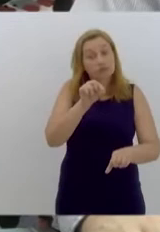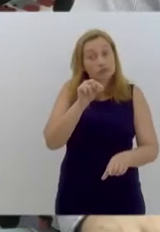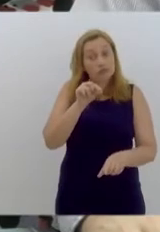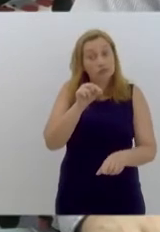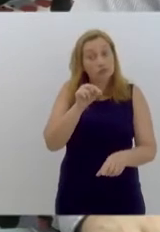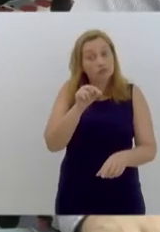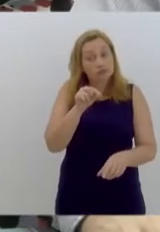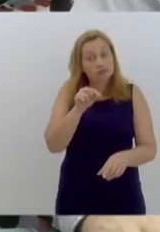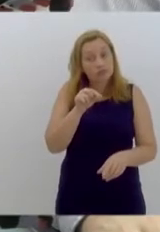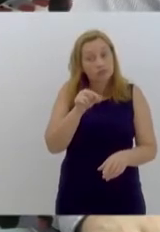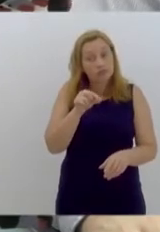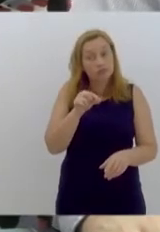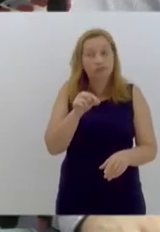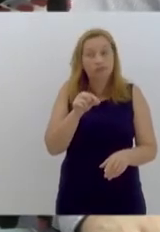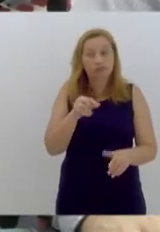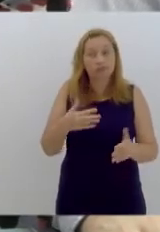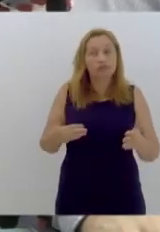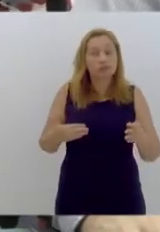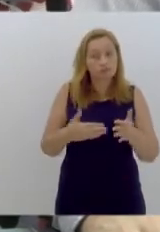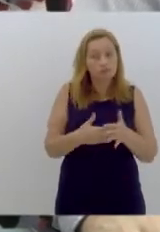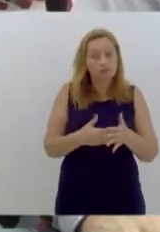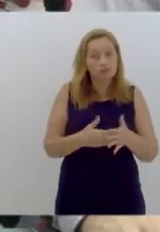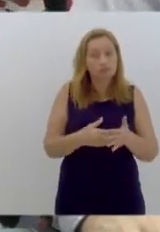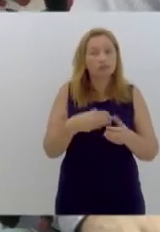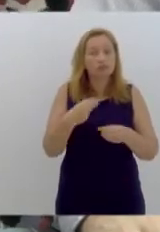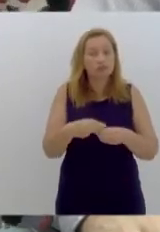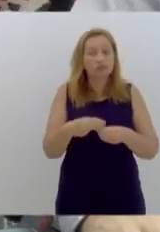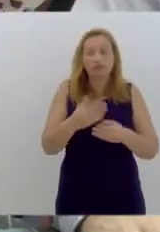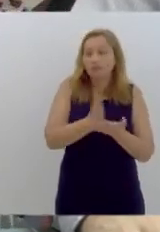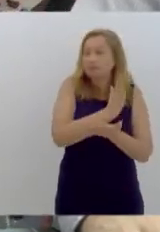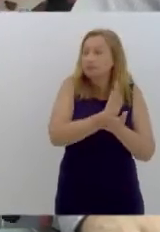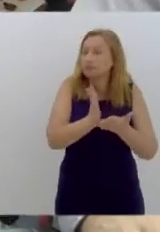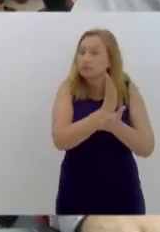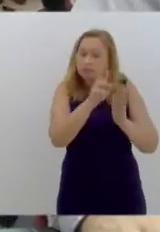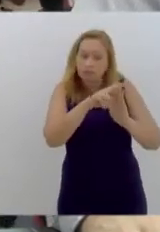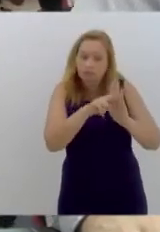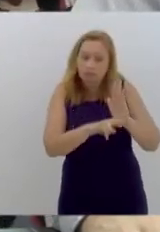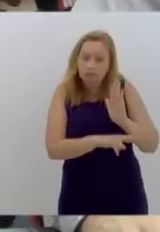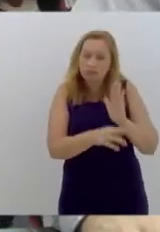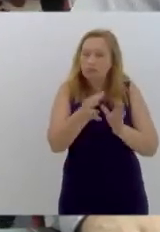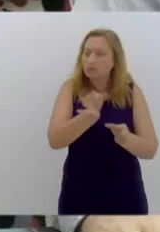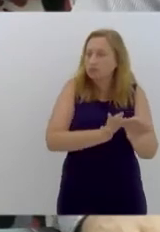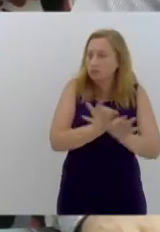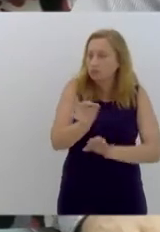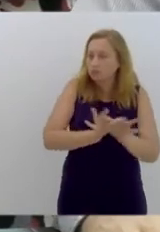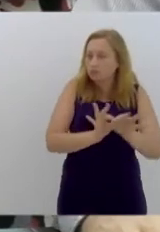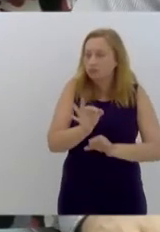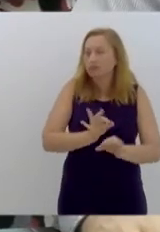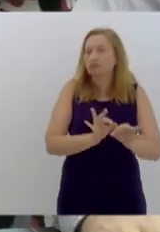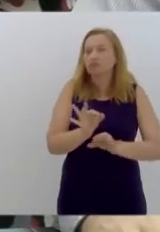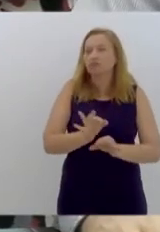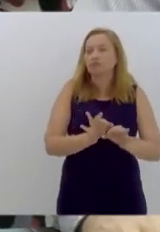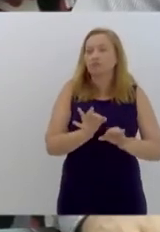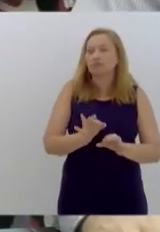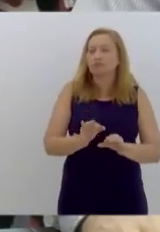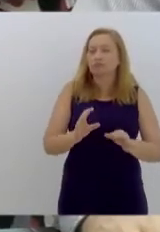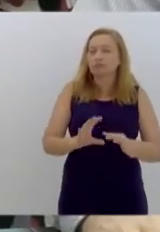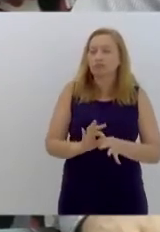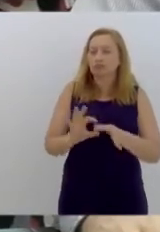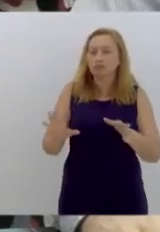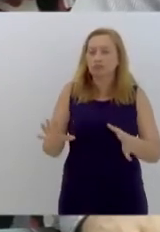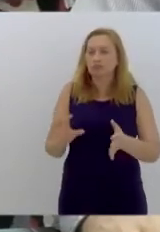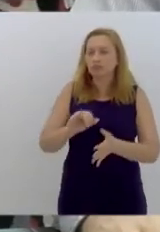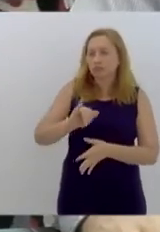precisa até ter, por parte do município, algumas questões que foram muito bem abordadas, como, por exemplo, abrir mão de